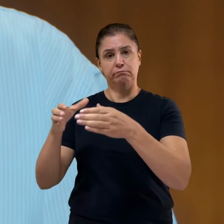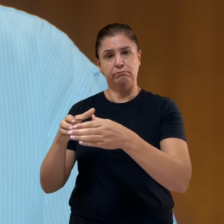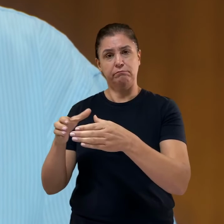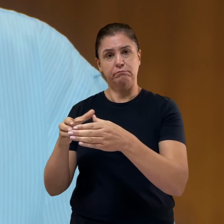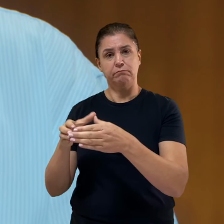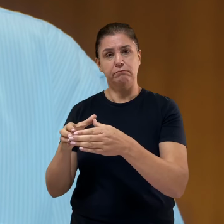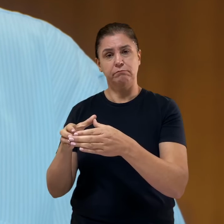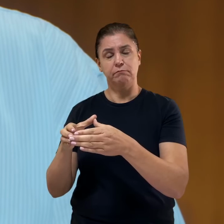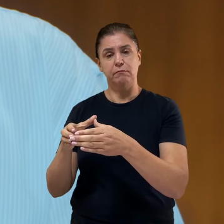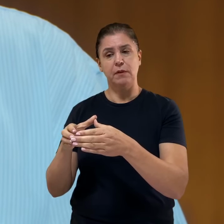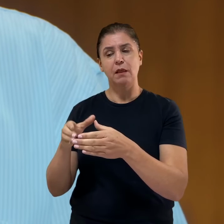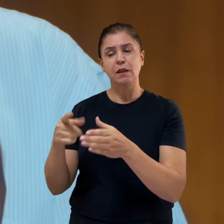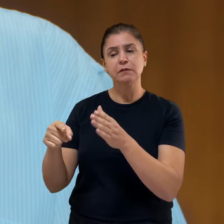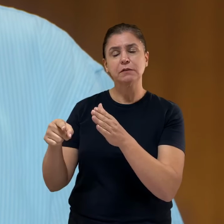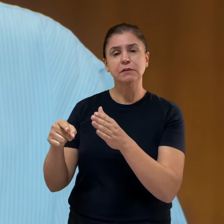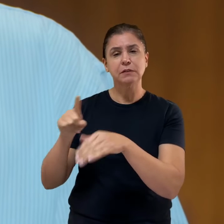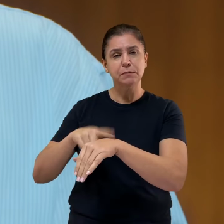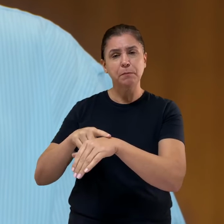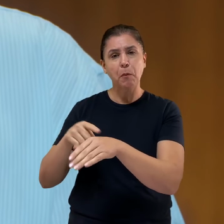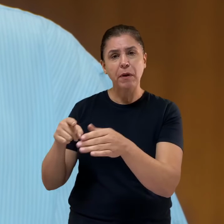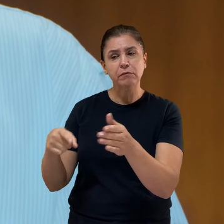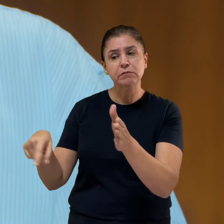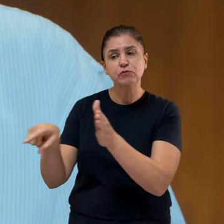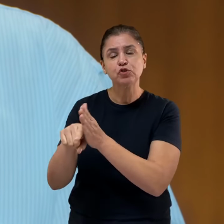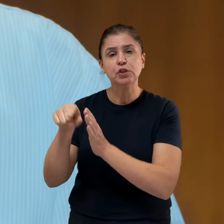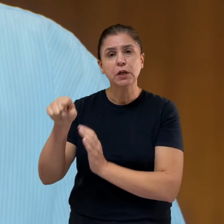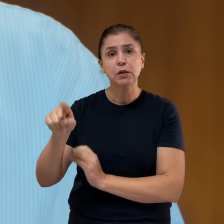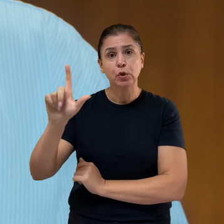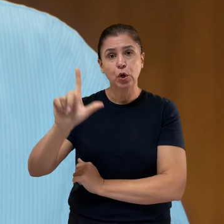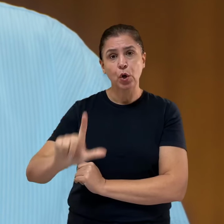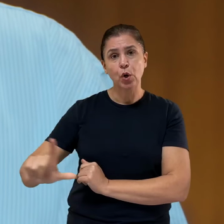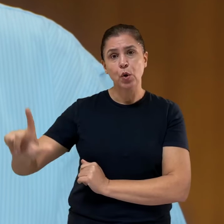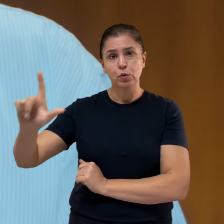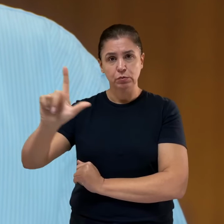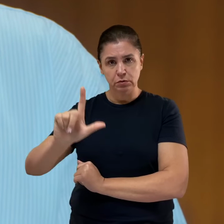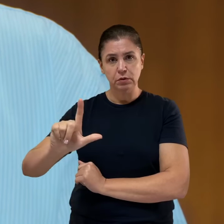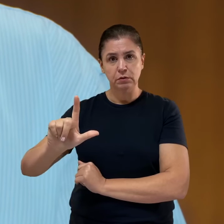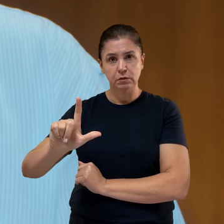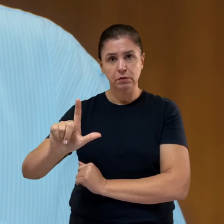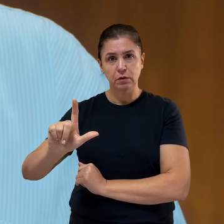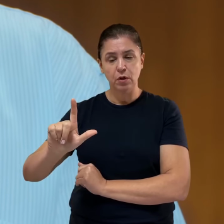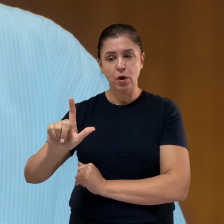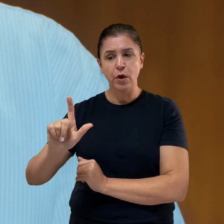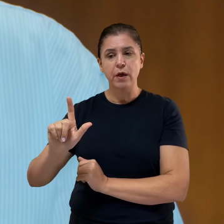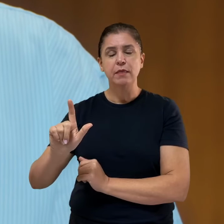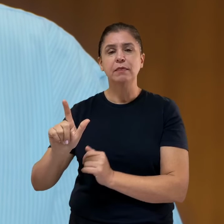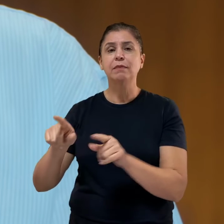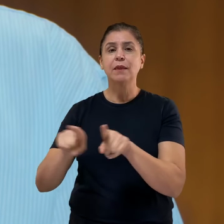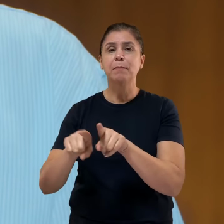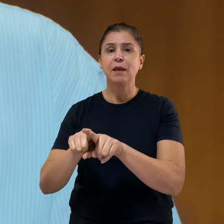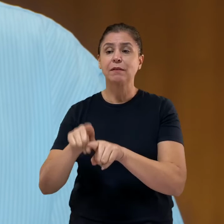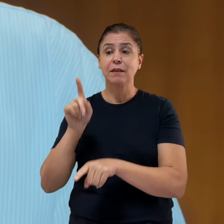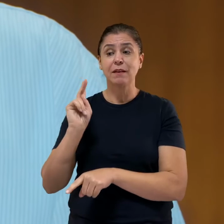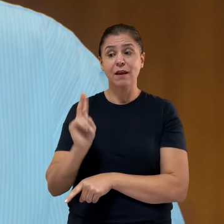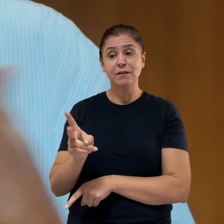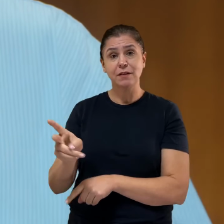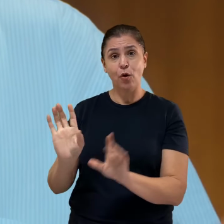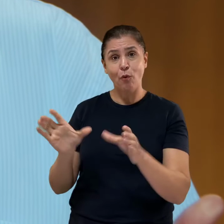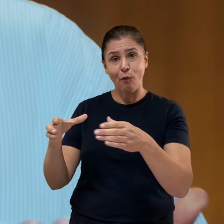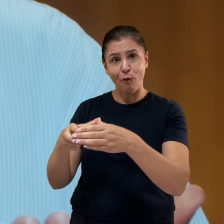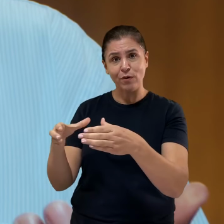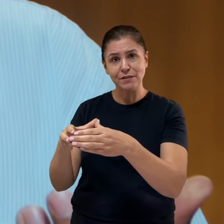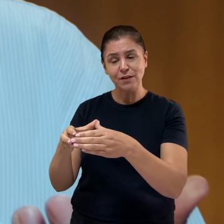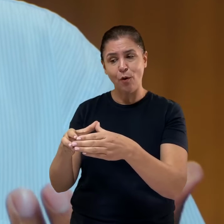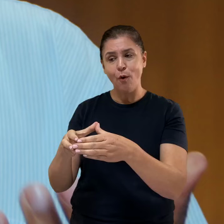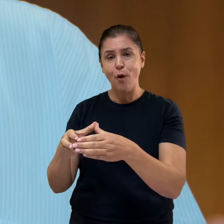E nessa época estava chegando em Londrina o ramo masculino da